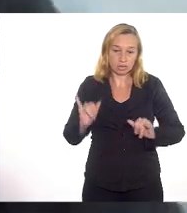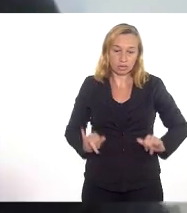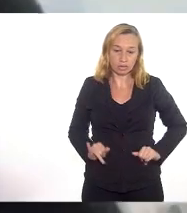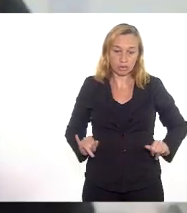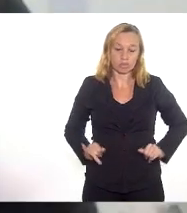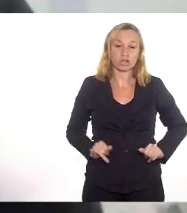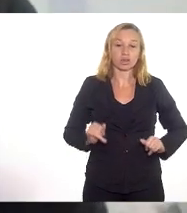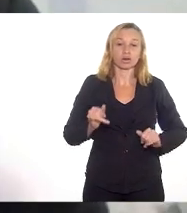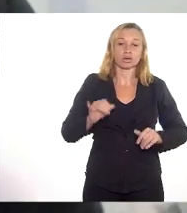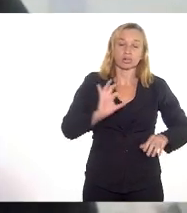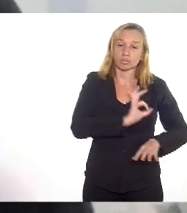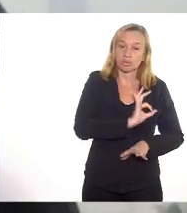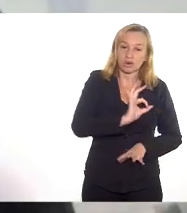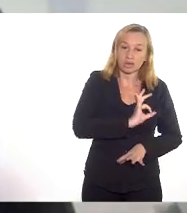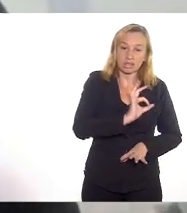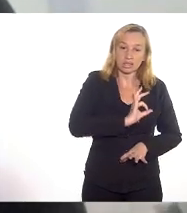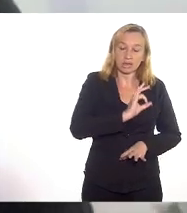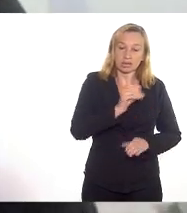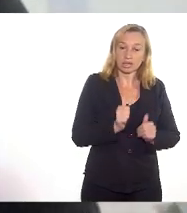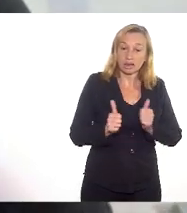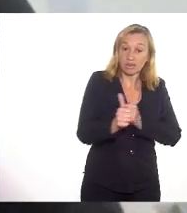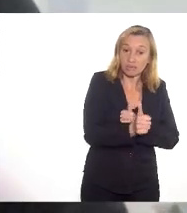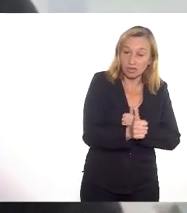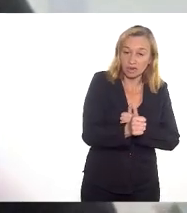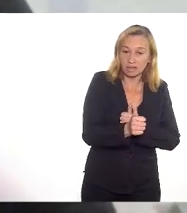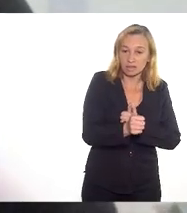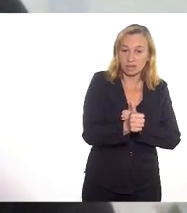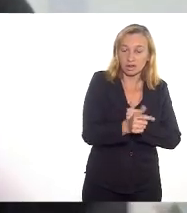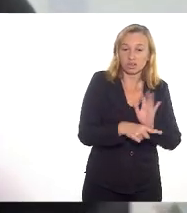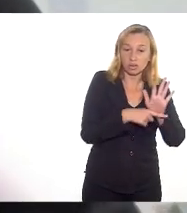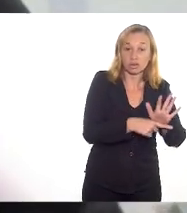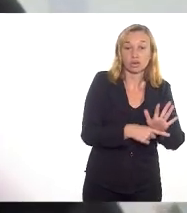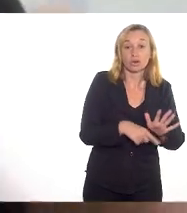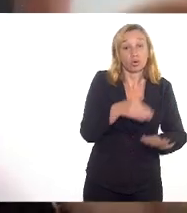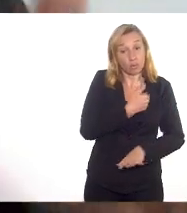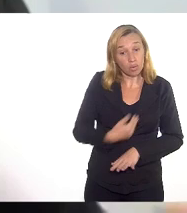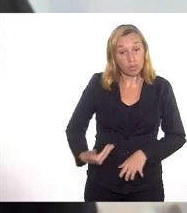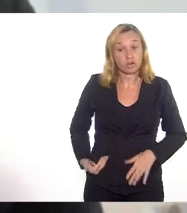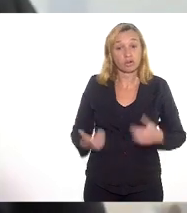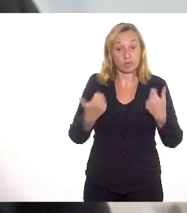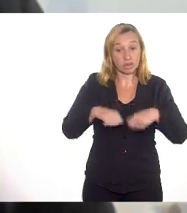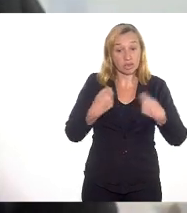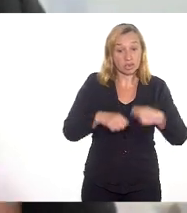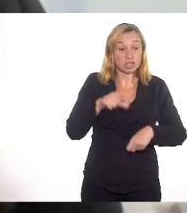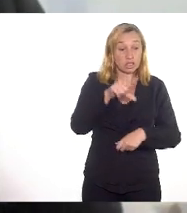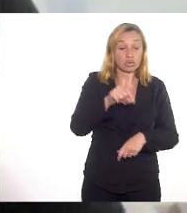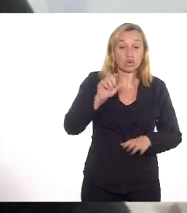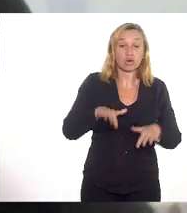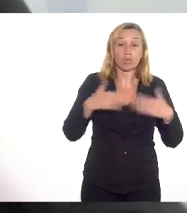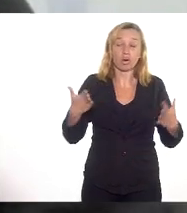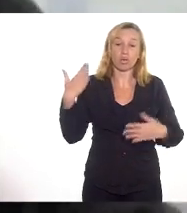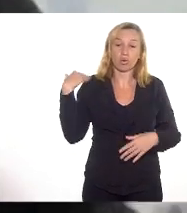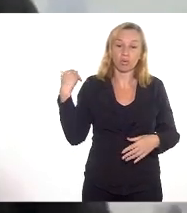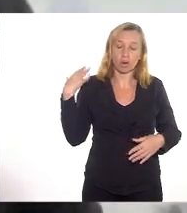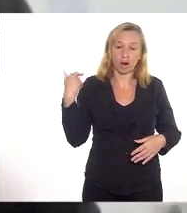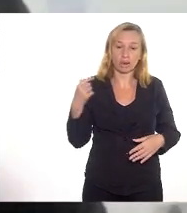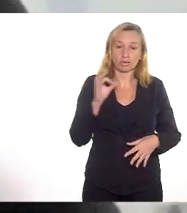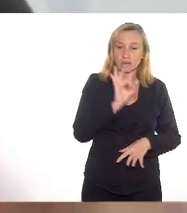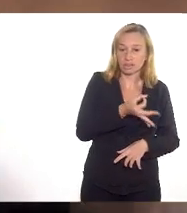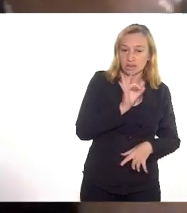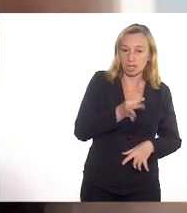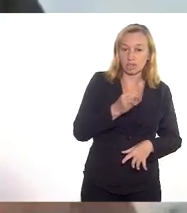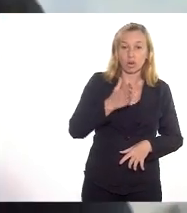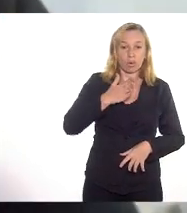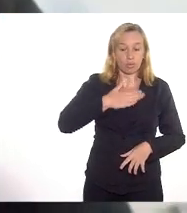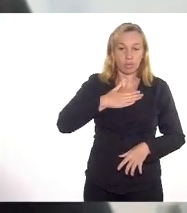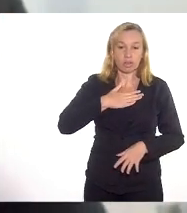ponta enfrentando. O governo precisa escolher de que lado está. Eu estou do lado da polícia. Meu voto, com toda convicção,